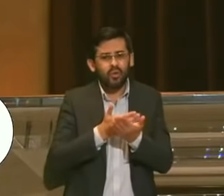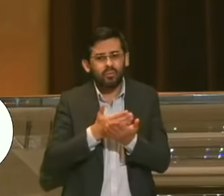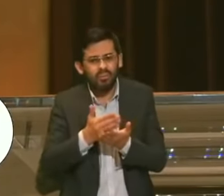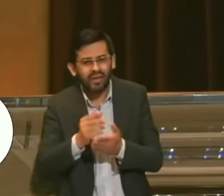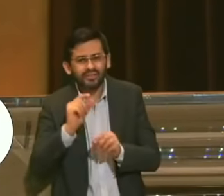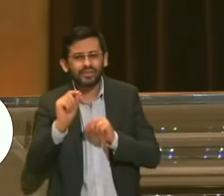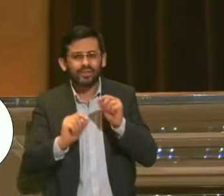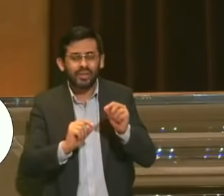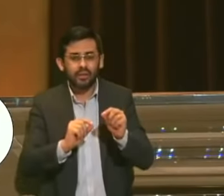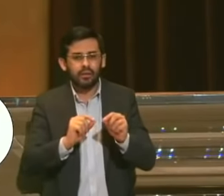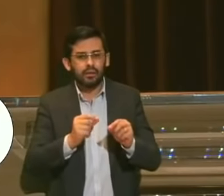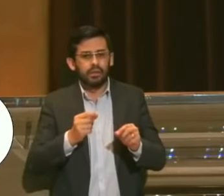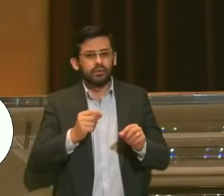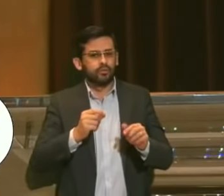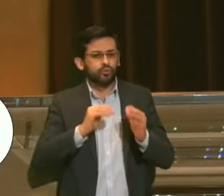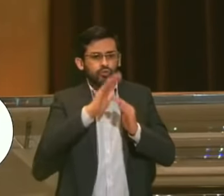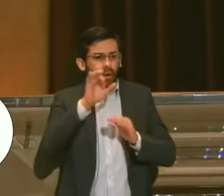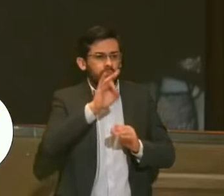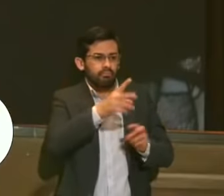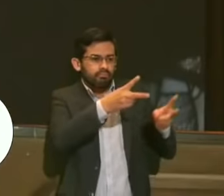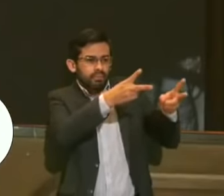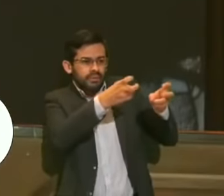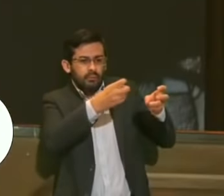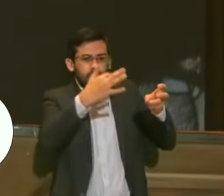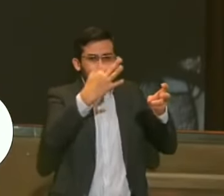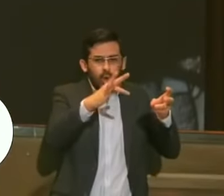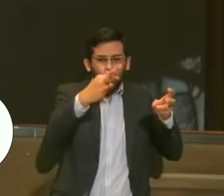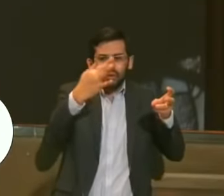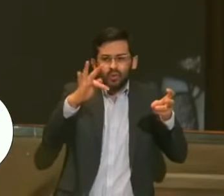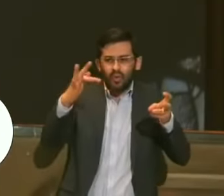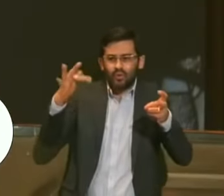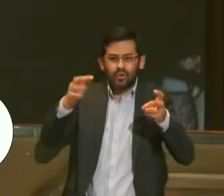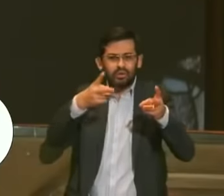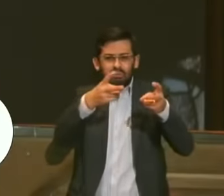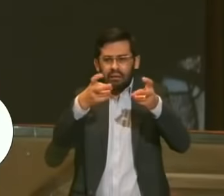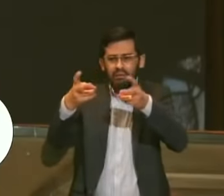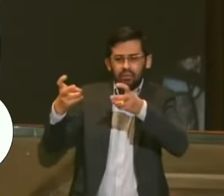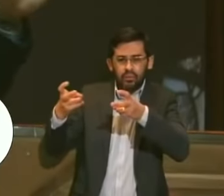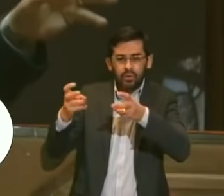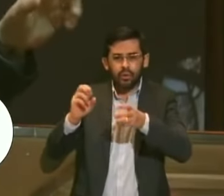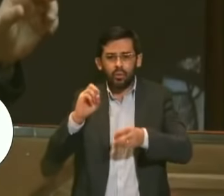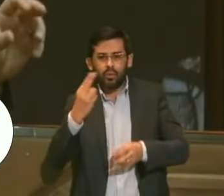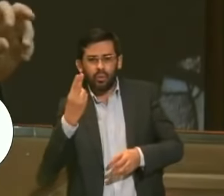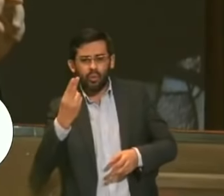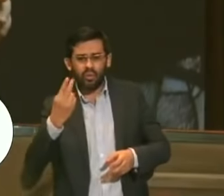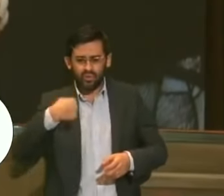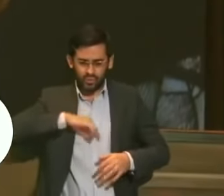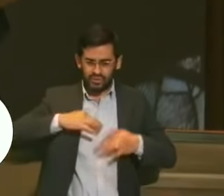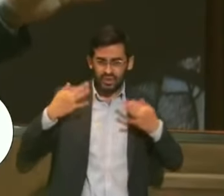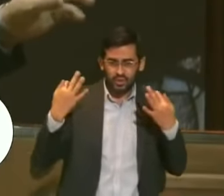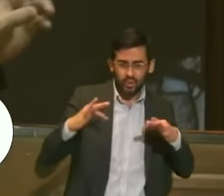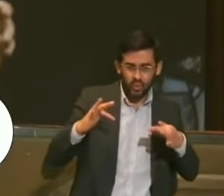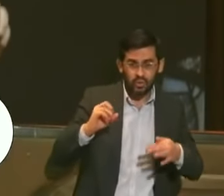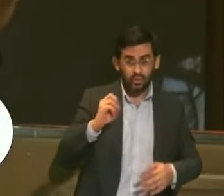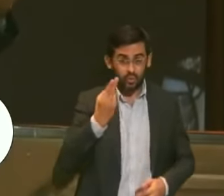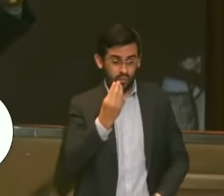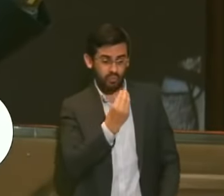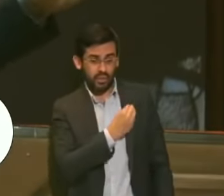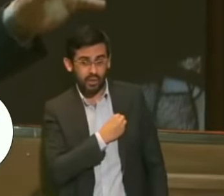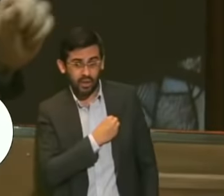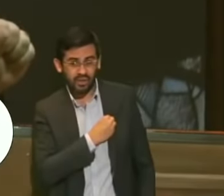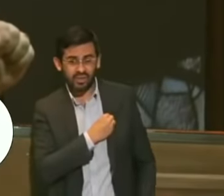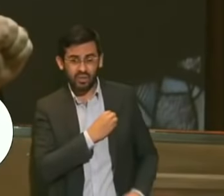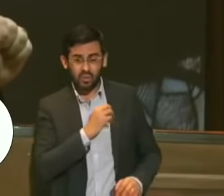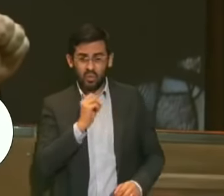um filtro, e a gente está enxergando aquilo. Ou é a nossa dor, ou é o nosso pecado, ou é a